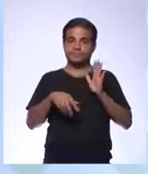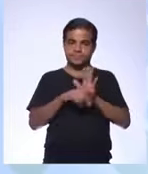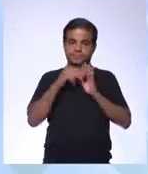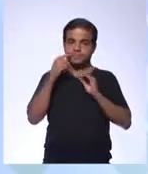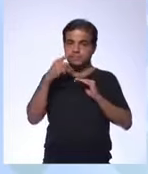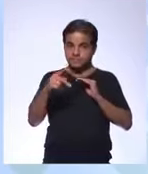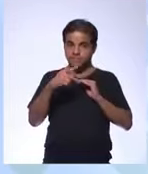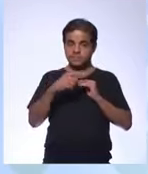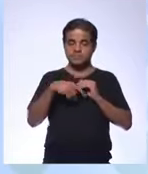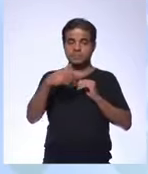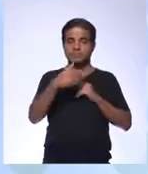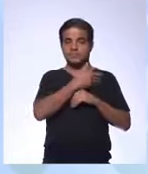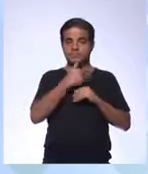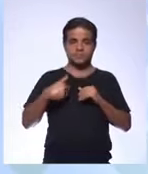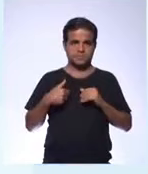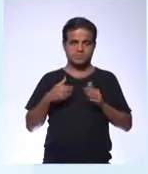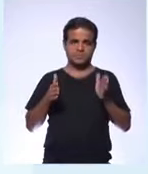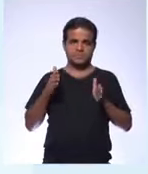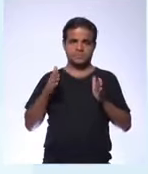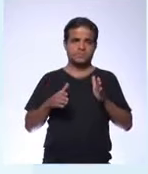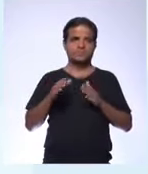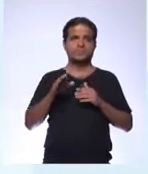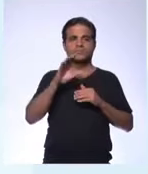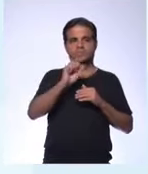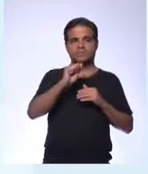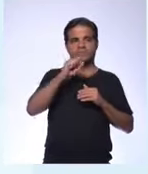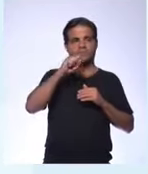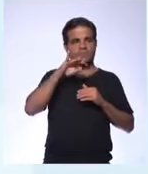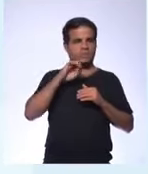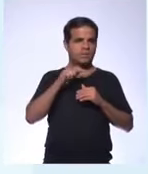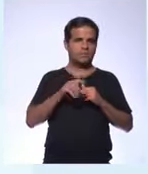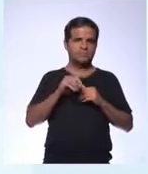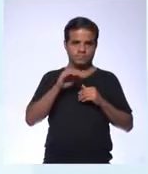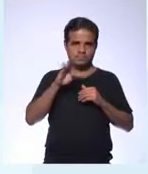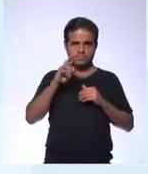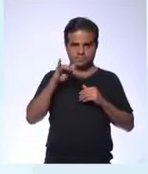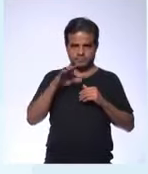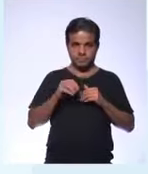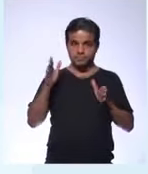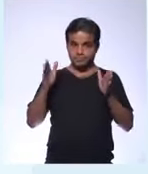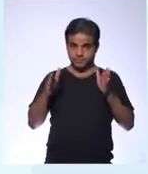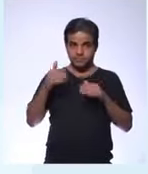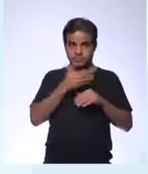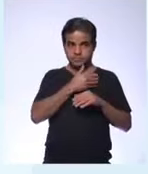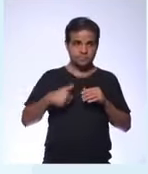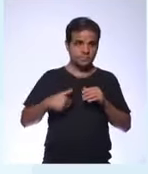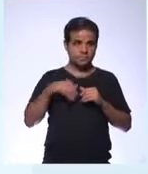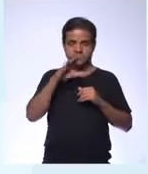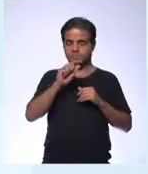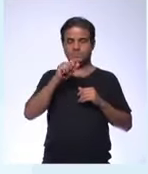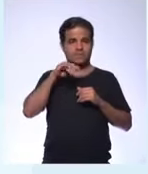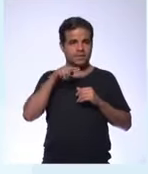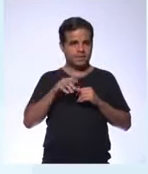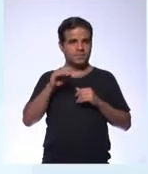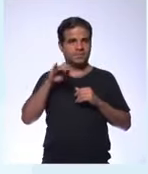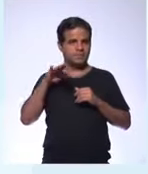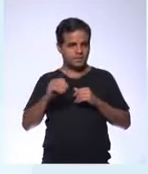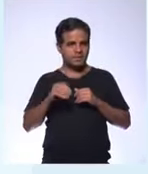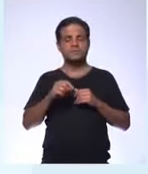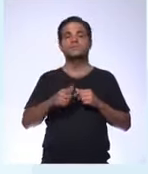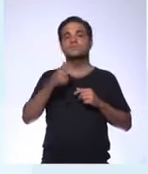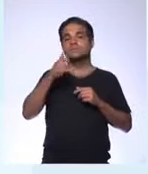ainda o governo do Castelo Branco. Vamos dar uma olhadinha na tela. Então, foi durante o governo do Castelo Branco, até para a gente retomar o que